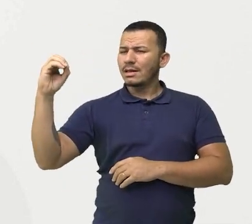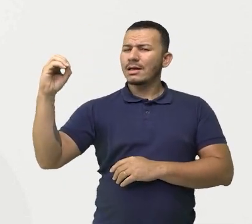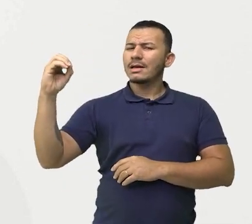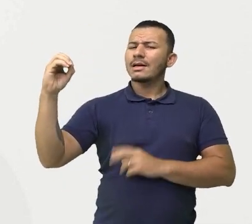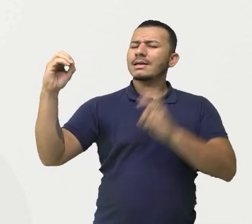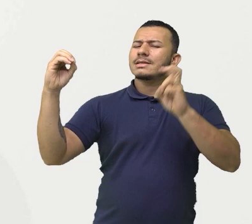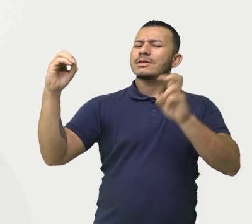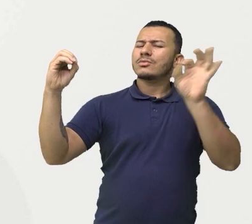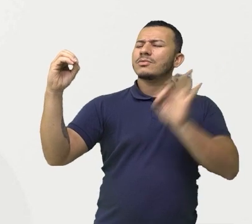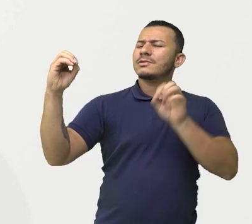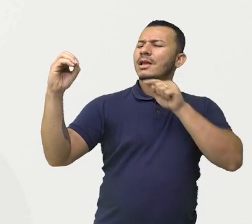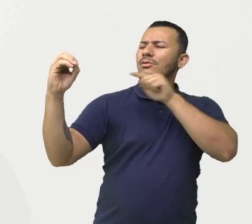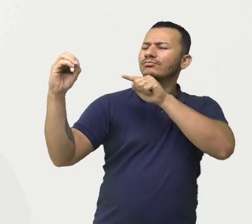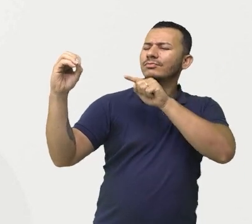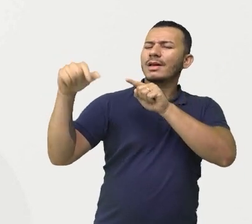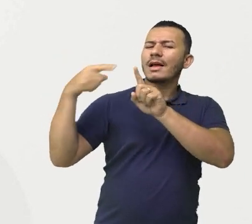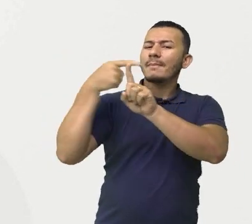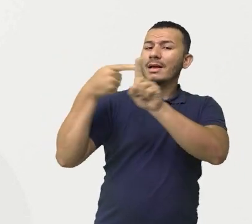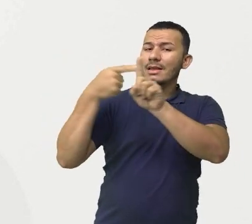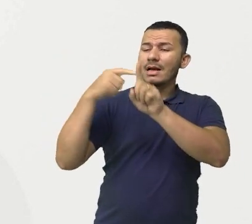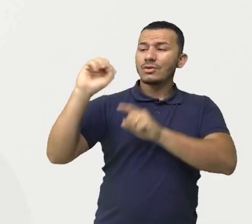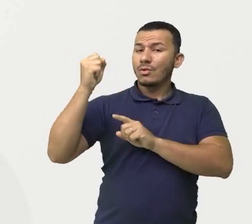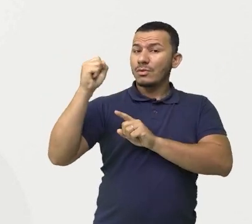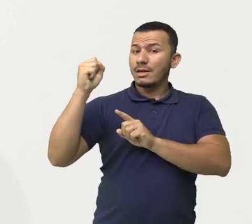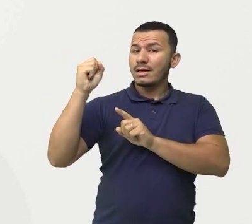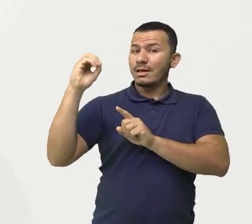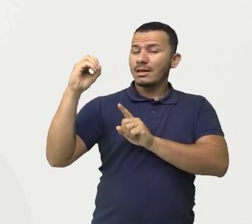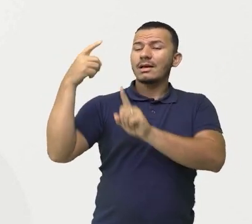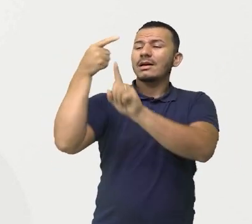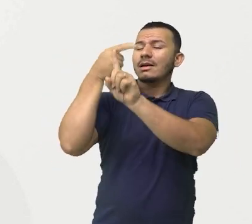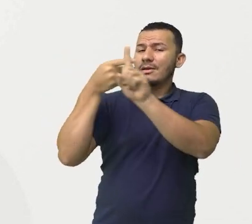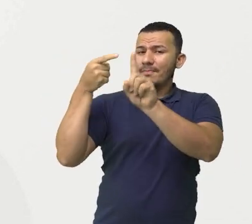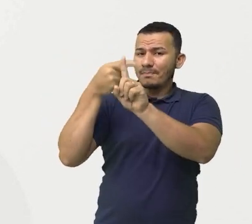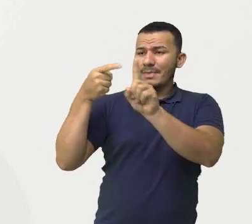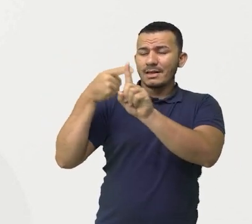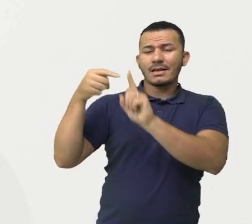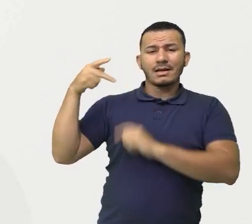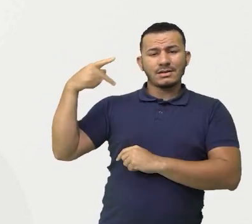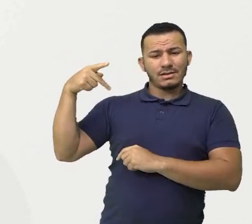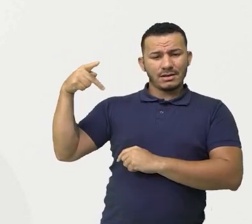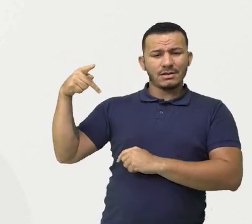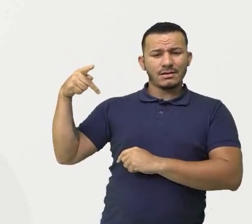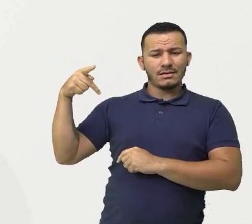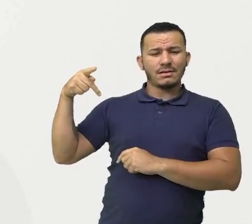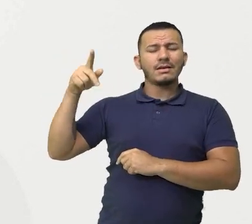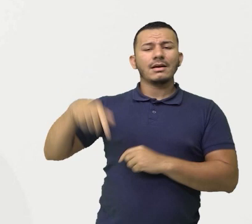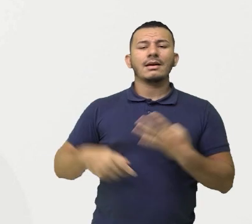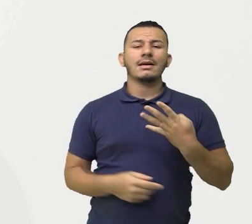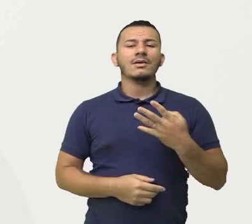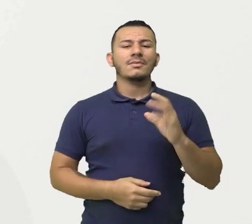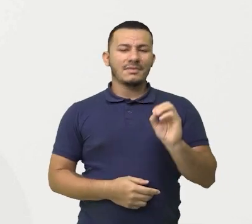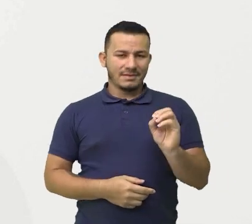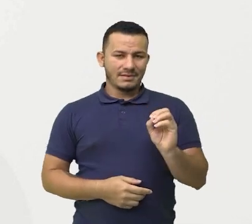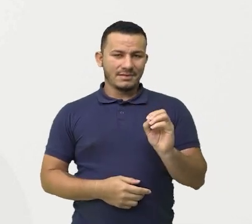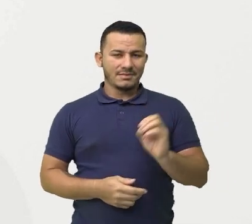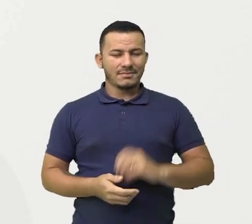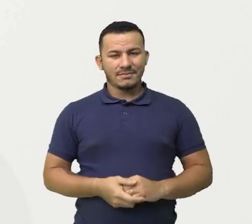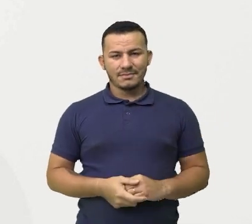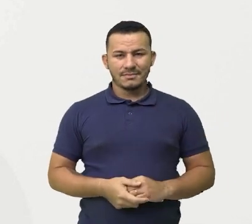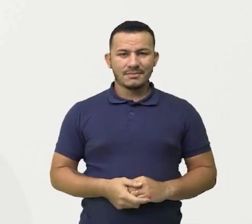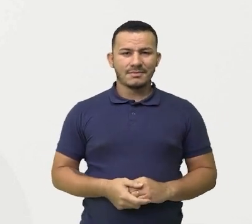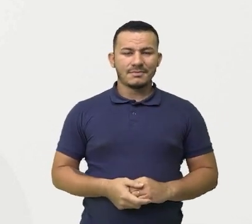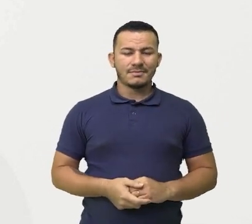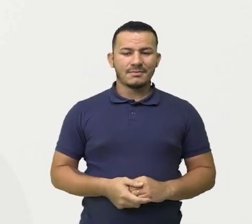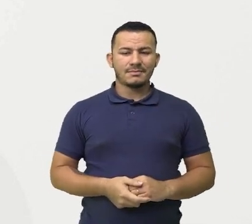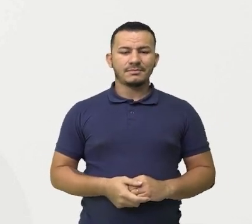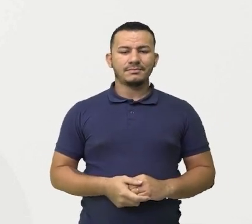80%, então a metade de 10%, que é 5%, é igual a 40